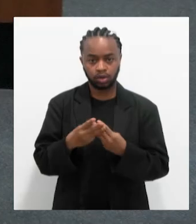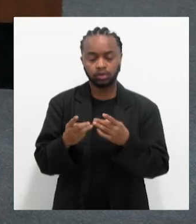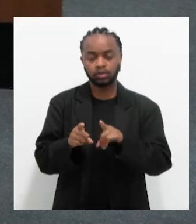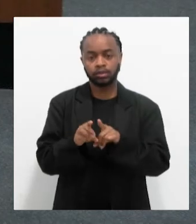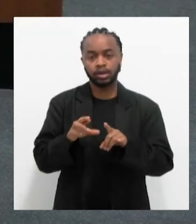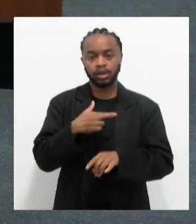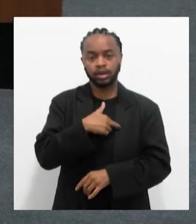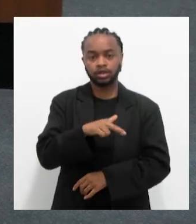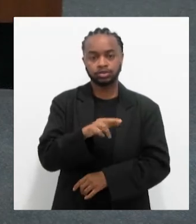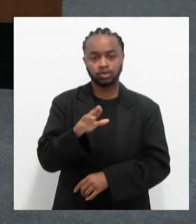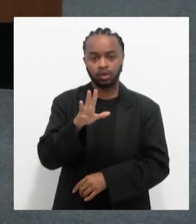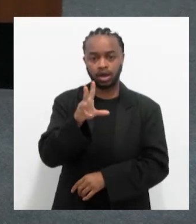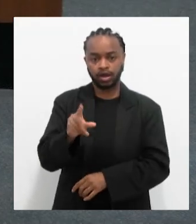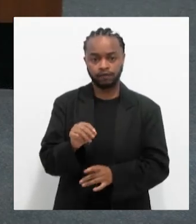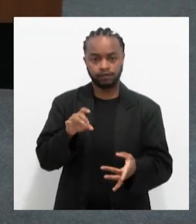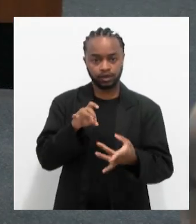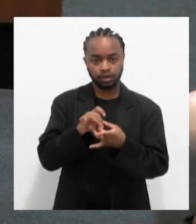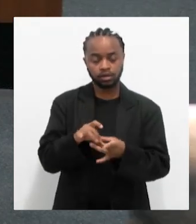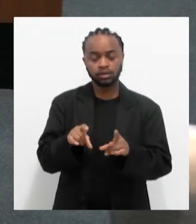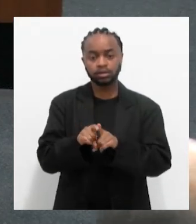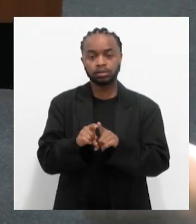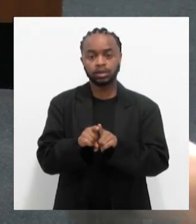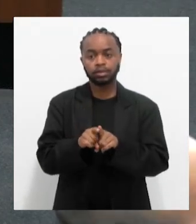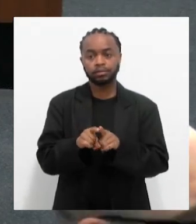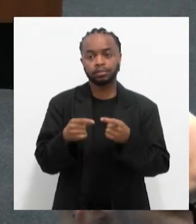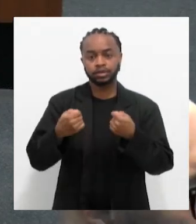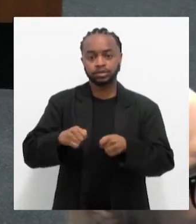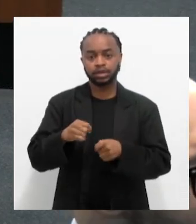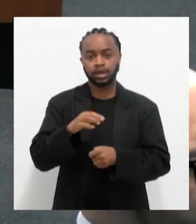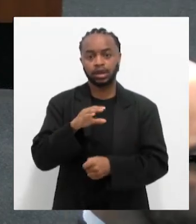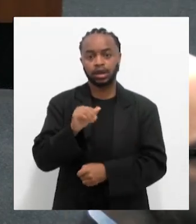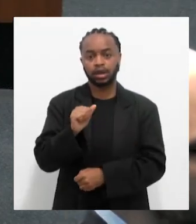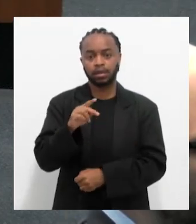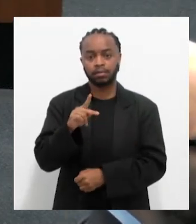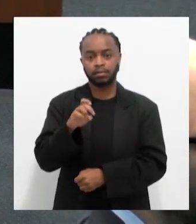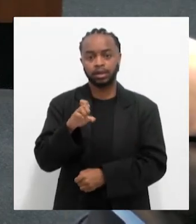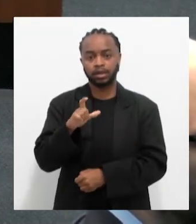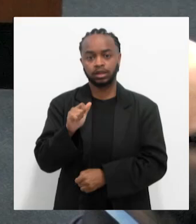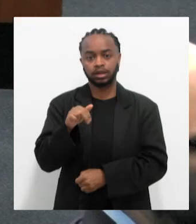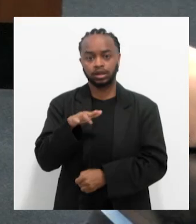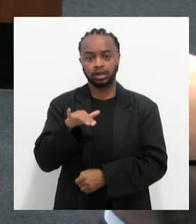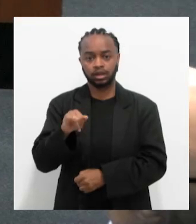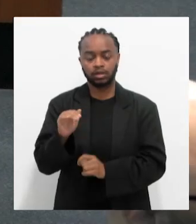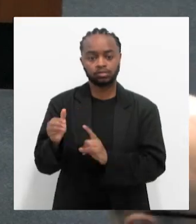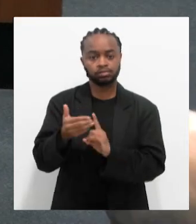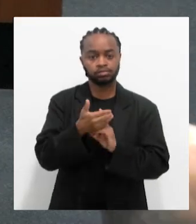religiões de matriz africana, para que a gente possa ter uma capelania acolhendo quem está em sofrimento das diferentes